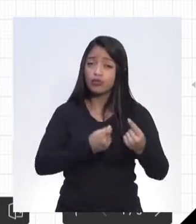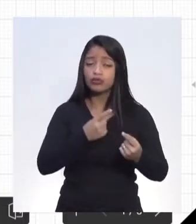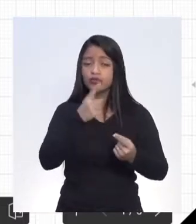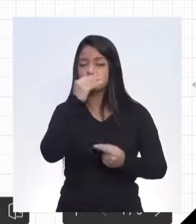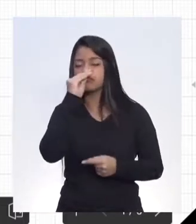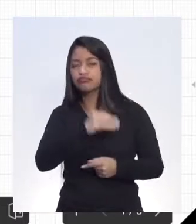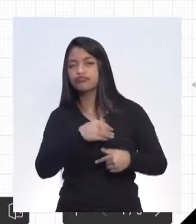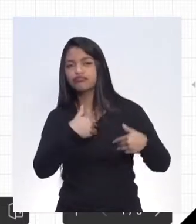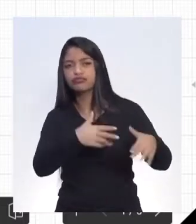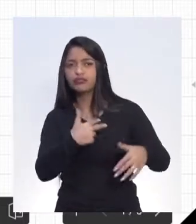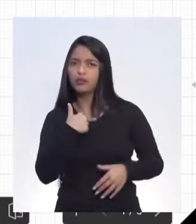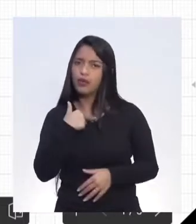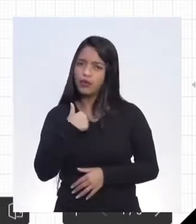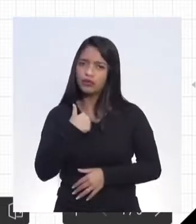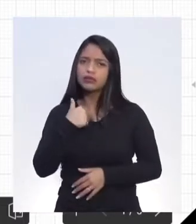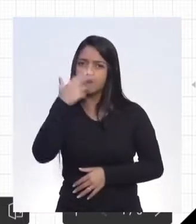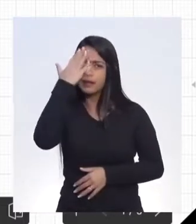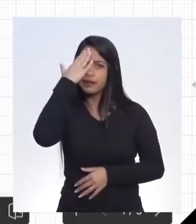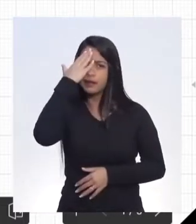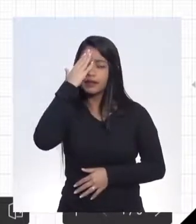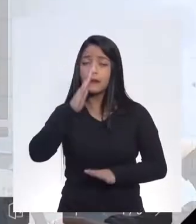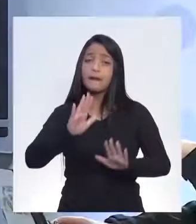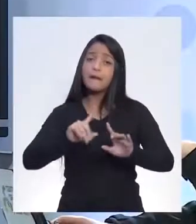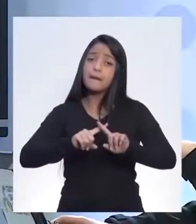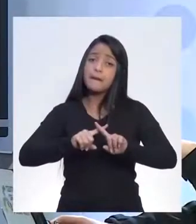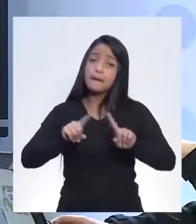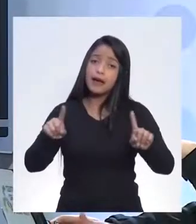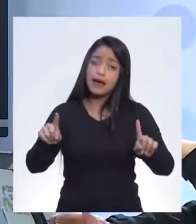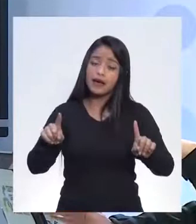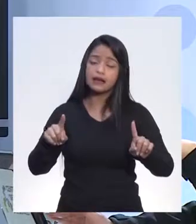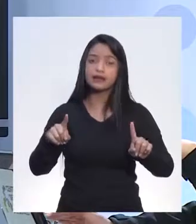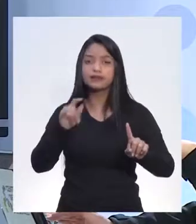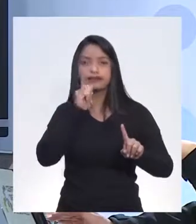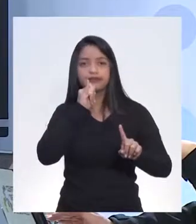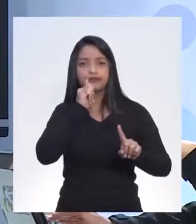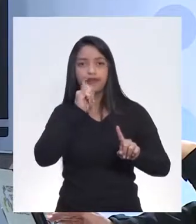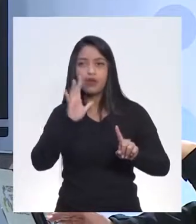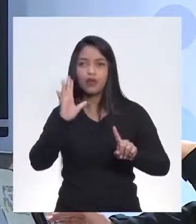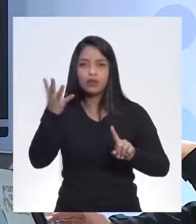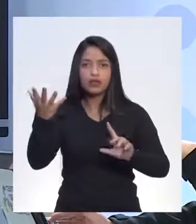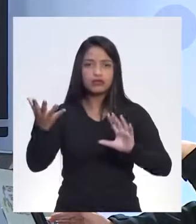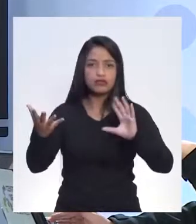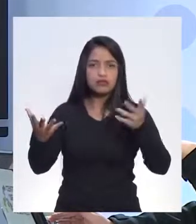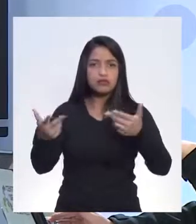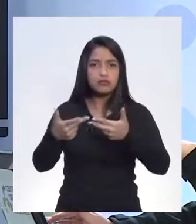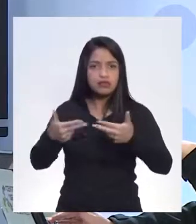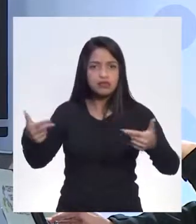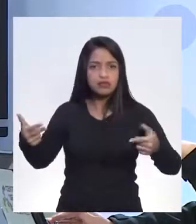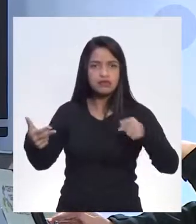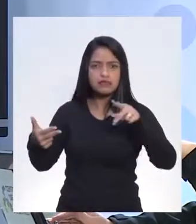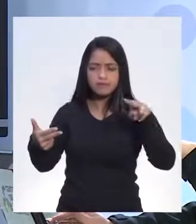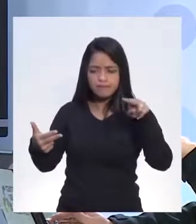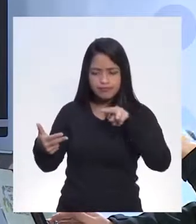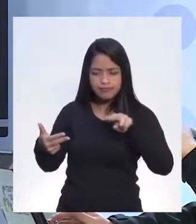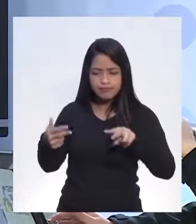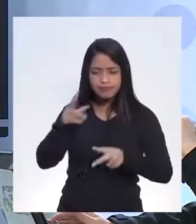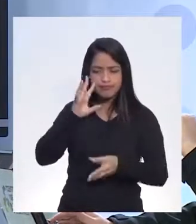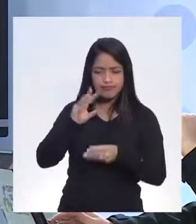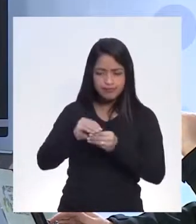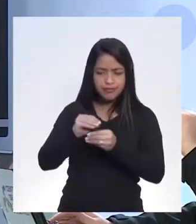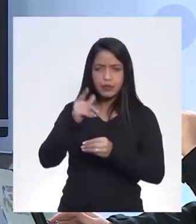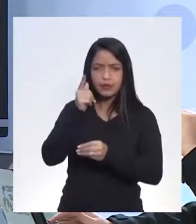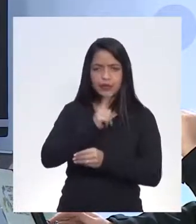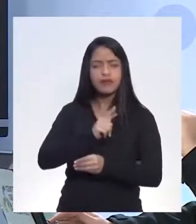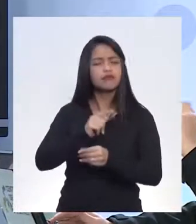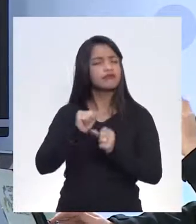que não. Mas se você visualiza determinadas situações, assim, não há por que você não utilizar. A